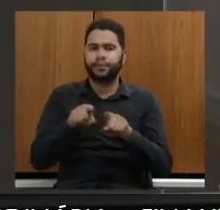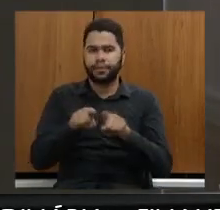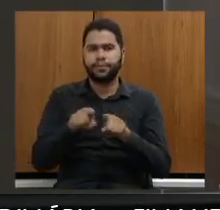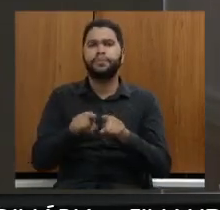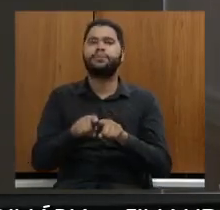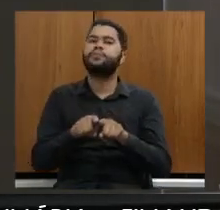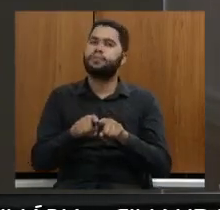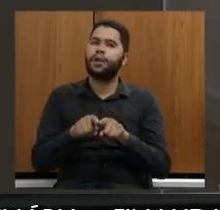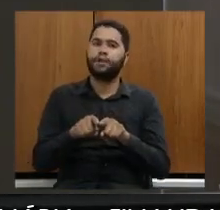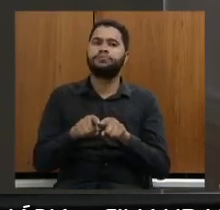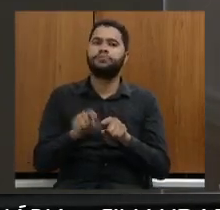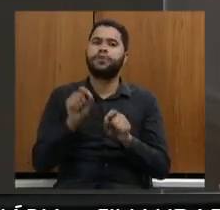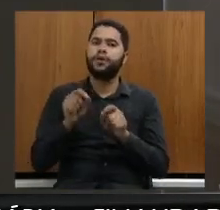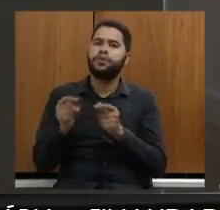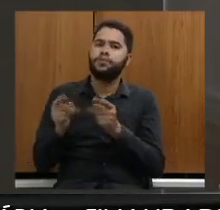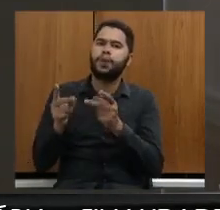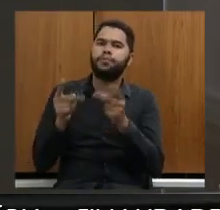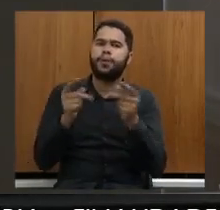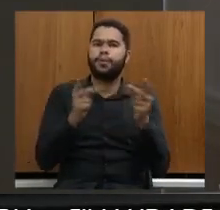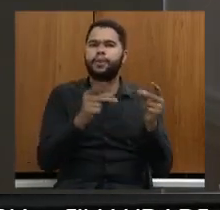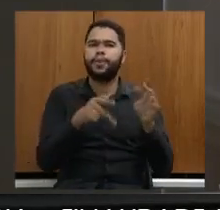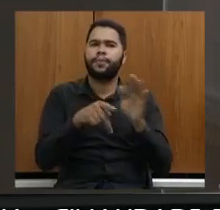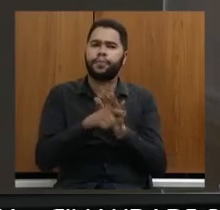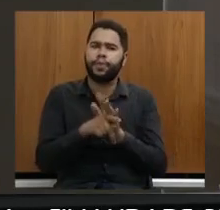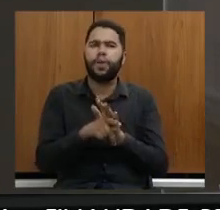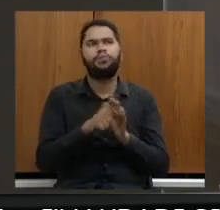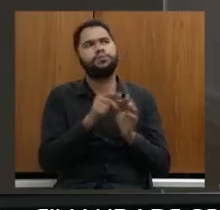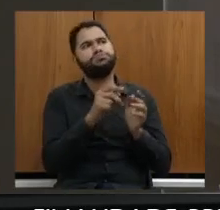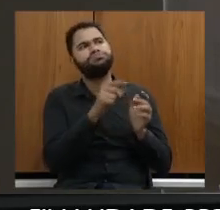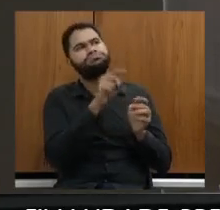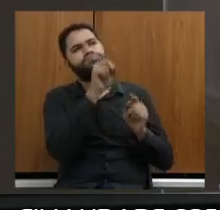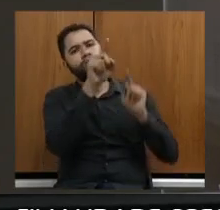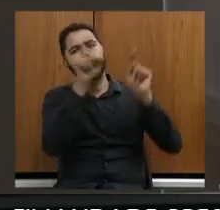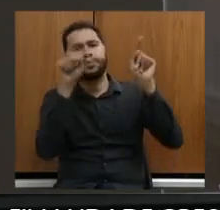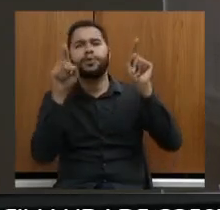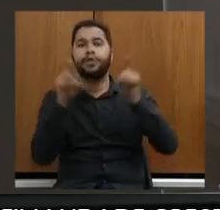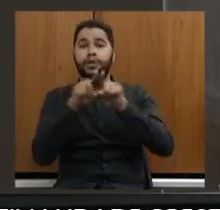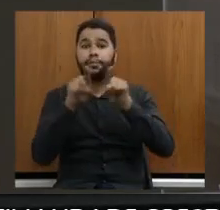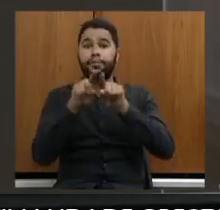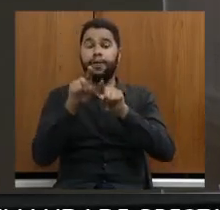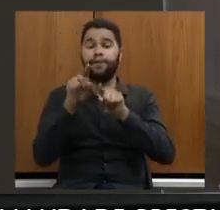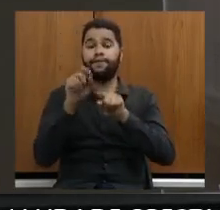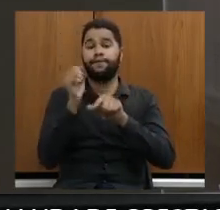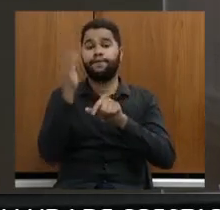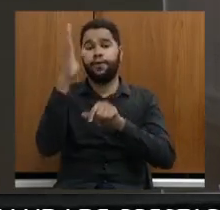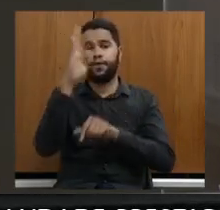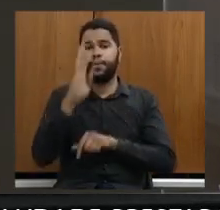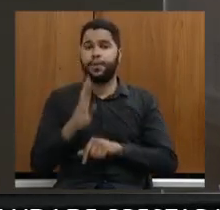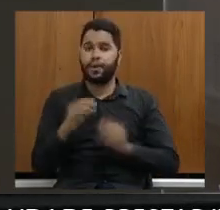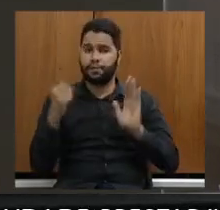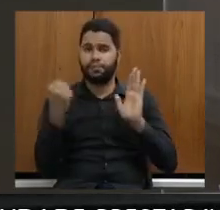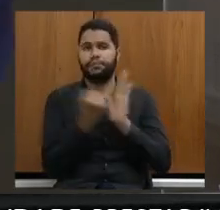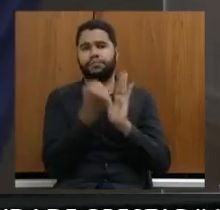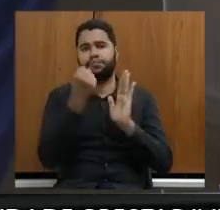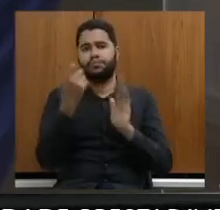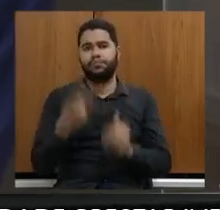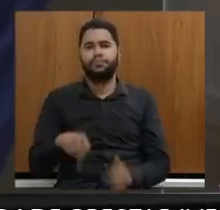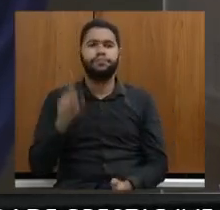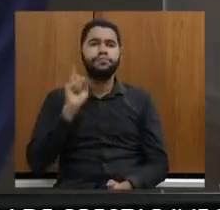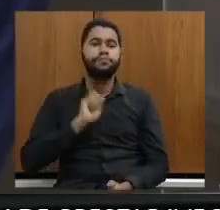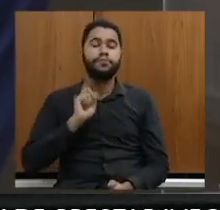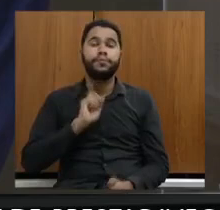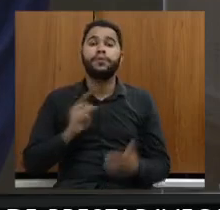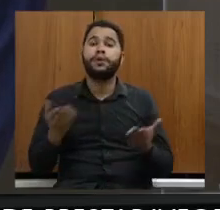mineira extrapolando está aí as fronteiras do estado e do Brasil né Ou seja é uma marca já do da nossa Minas Gerais